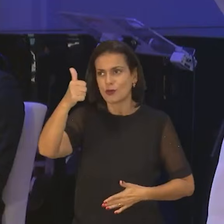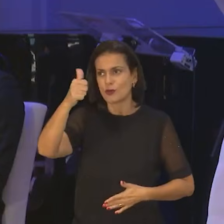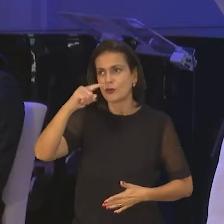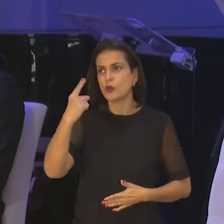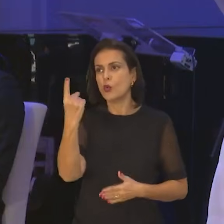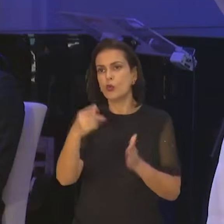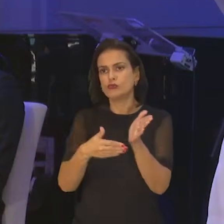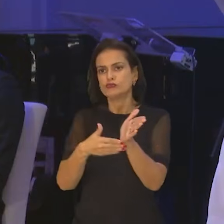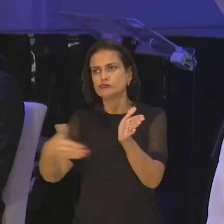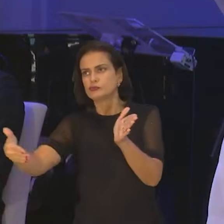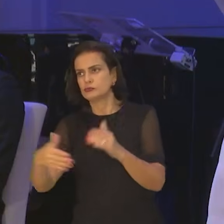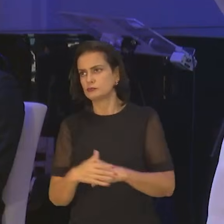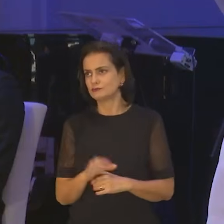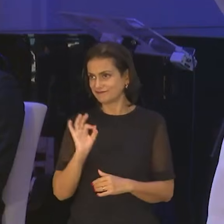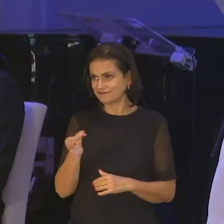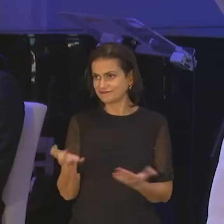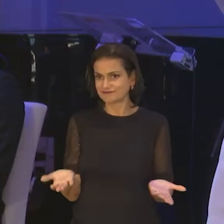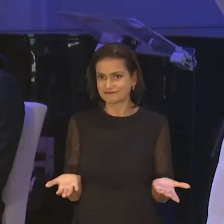desviou.